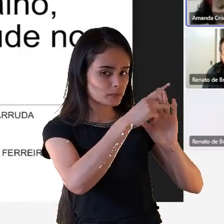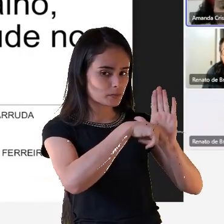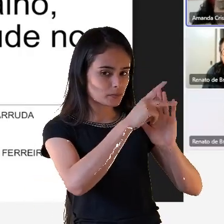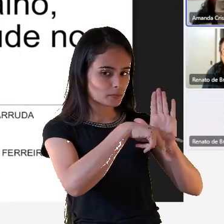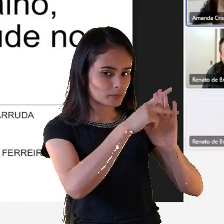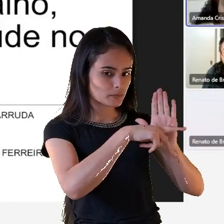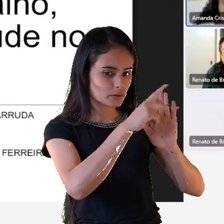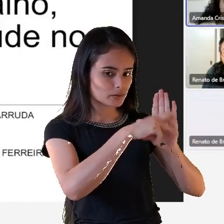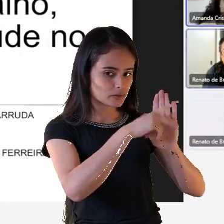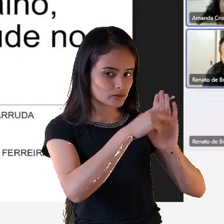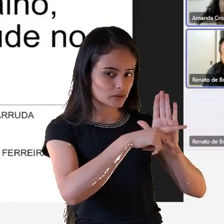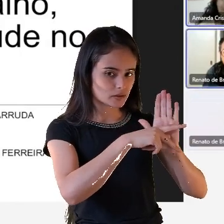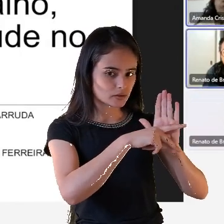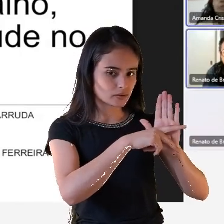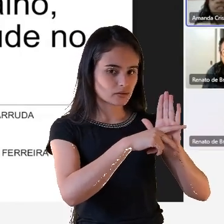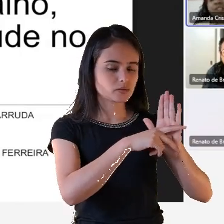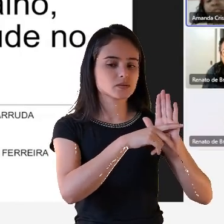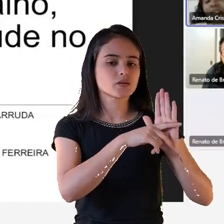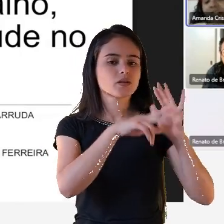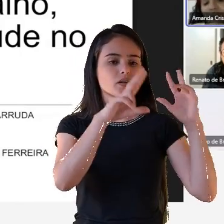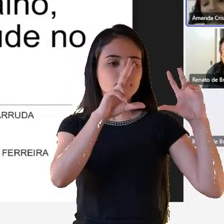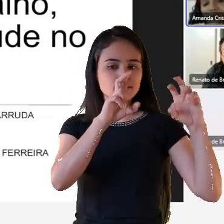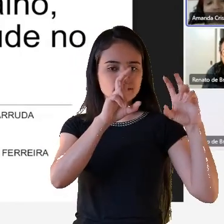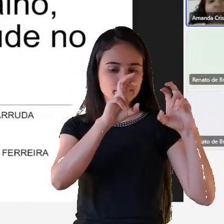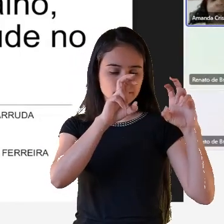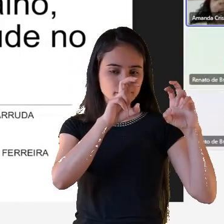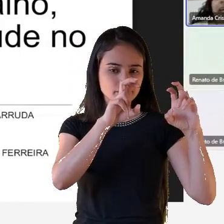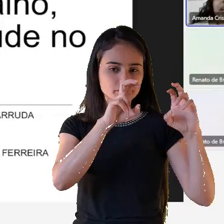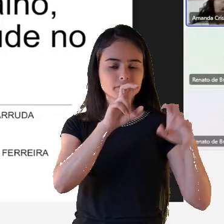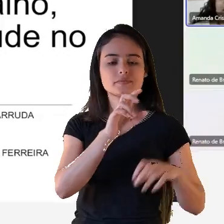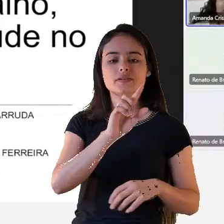dos temas, né, que são apresentados no projeto Quirino.